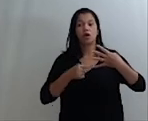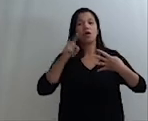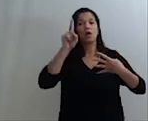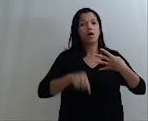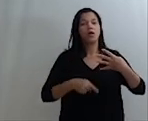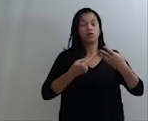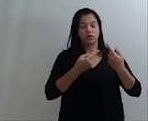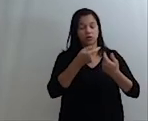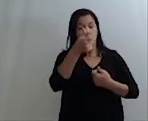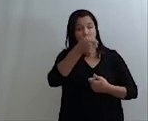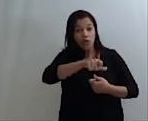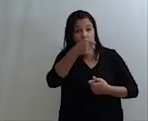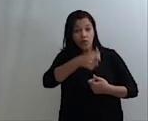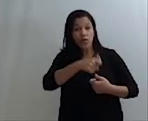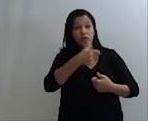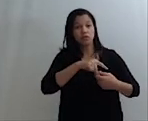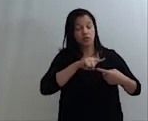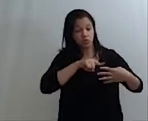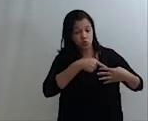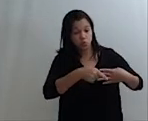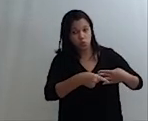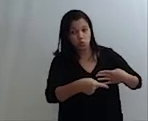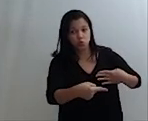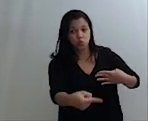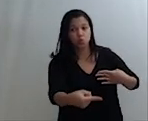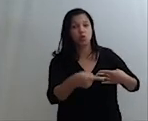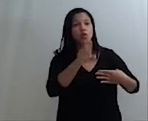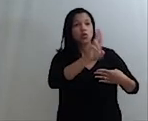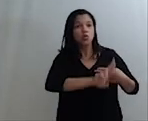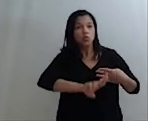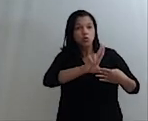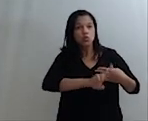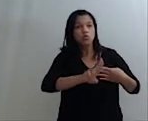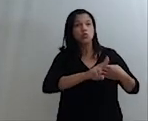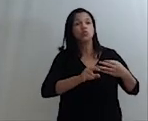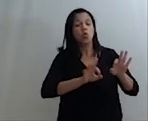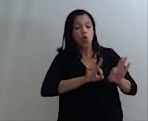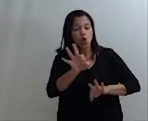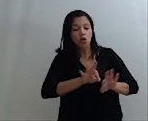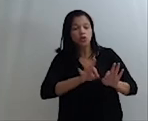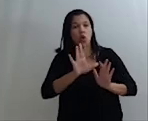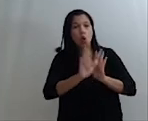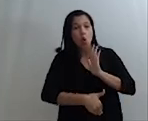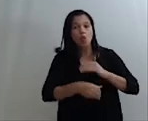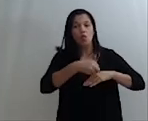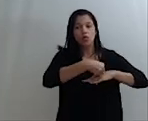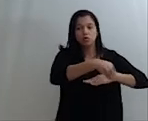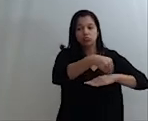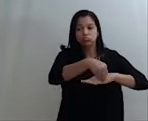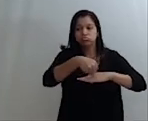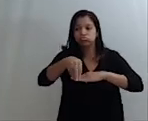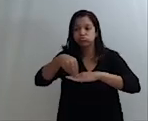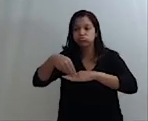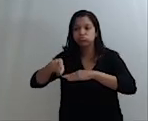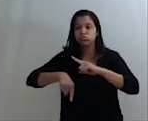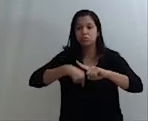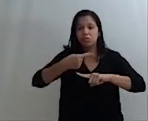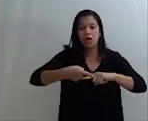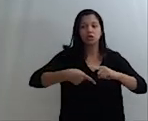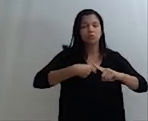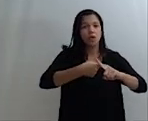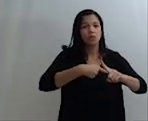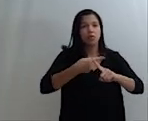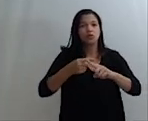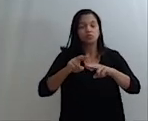análise indicam a atuação intrincada de intrincada organização de roubo e Distribuição de cargos com efeito an